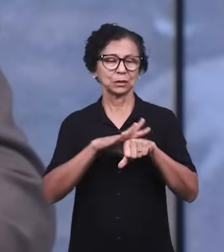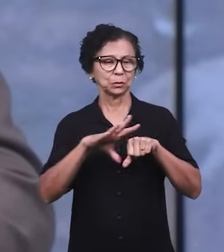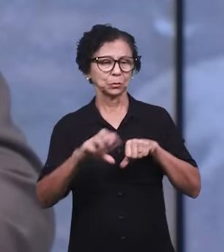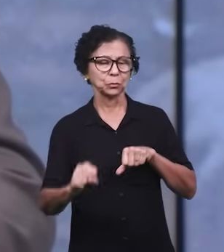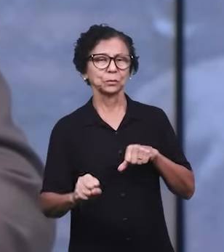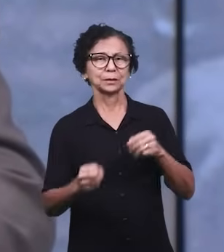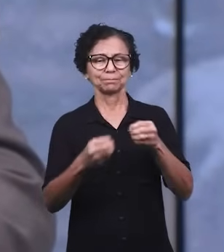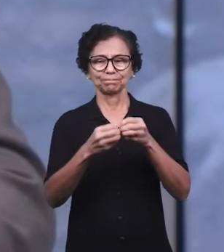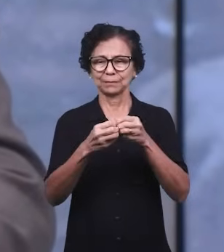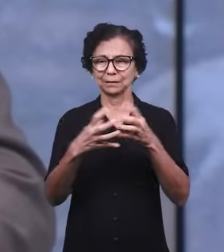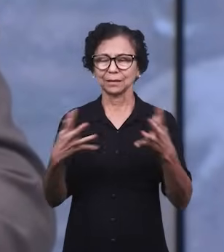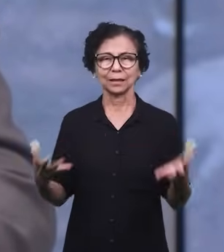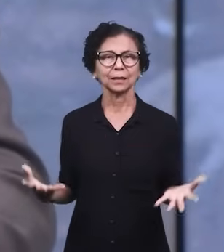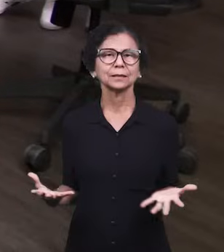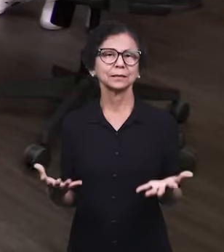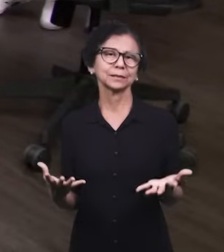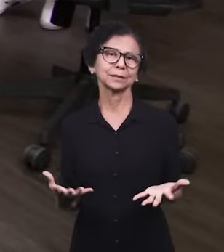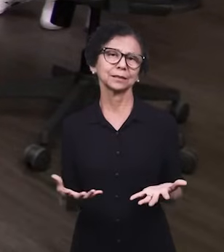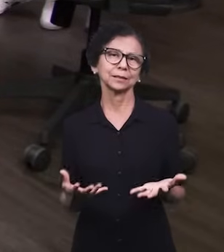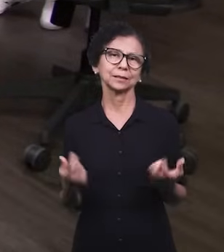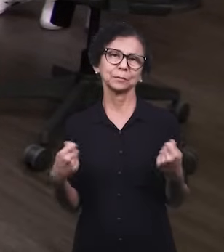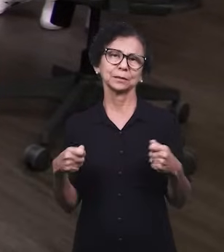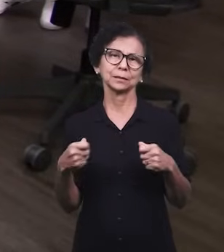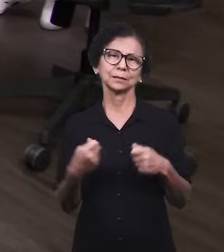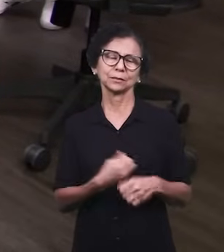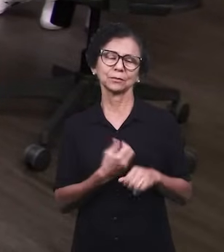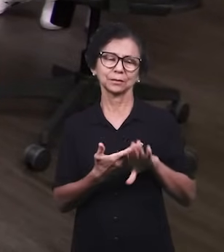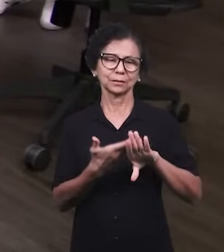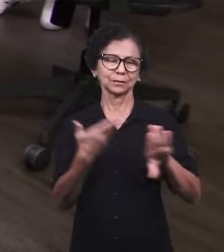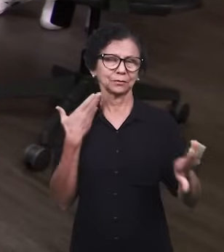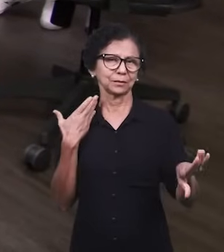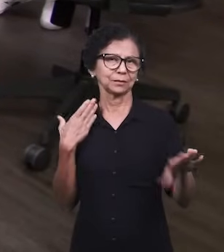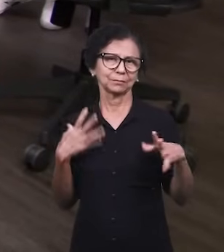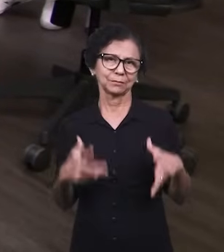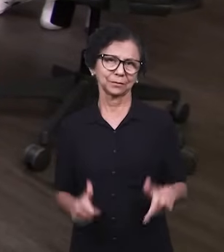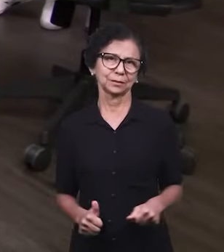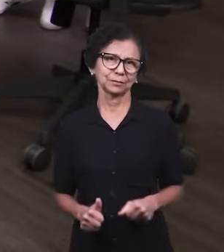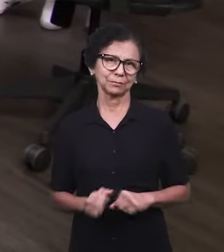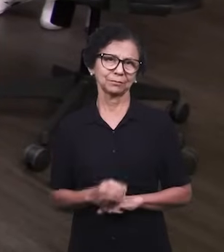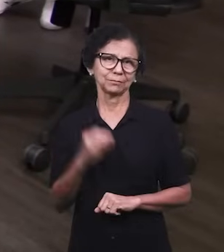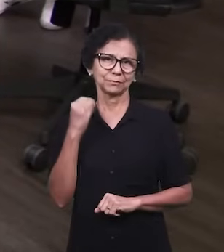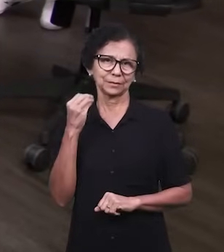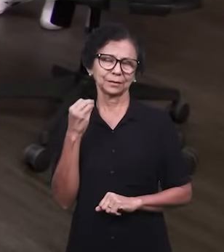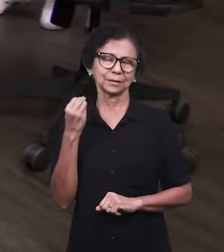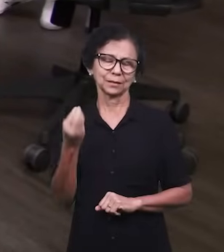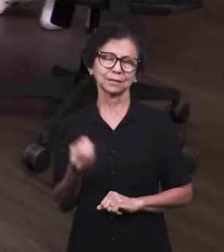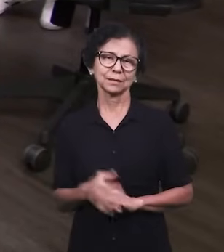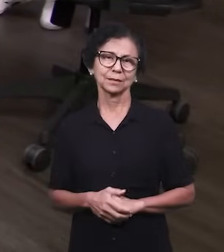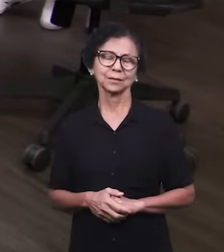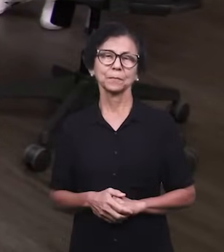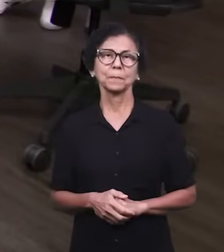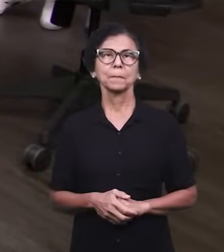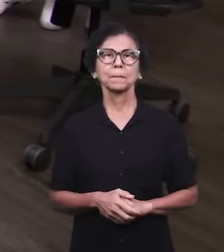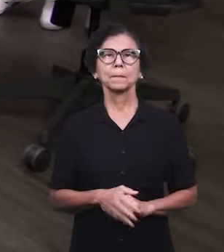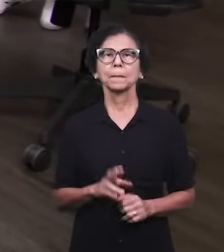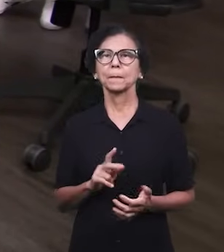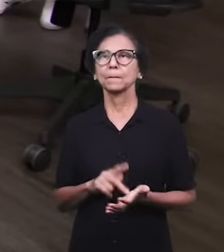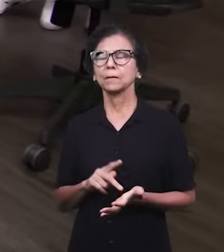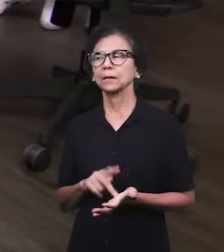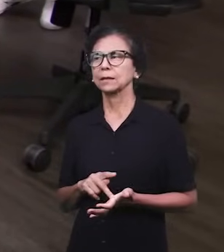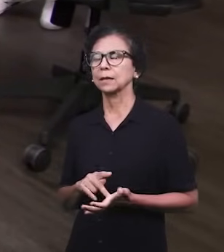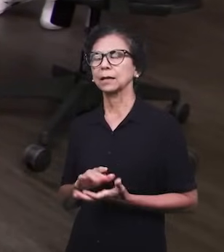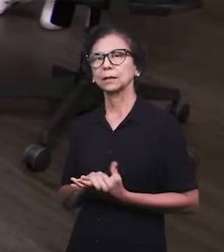Senhor possa fazê-lo. É uma experiência que o jovem ele precisa levar consigo. Isso é verdade. Eu tinha